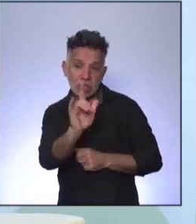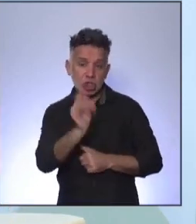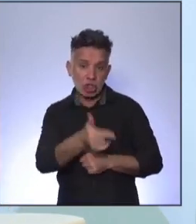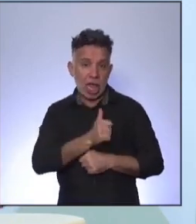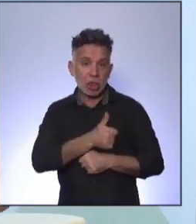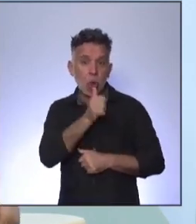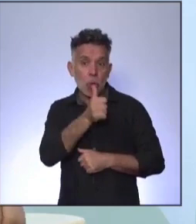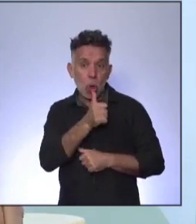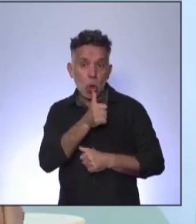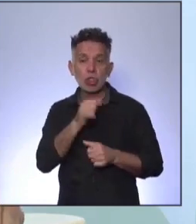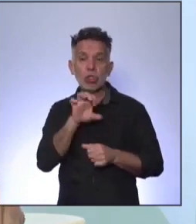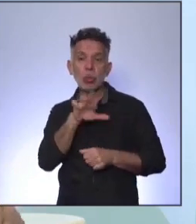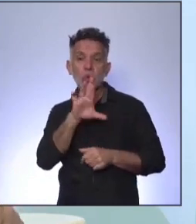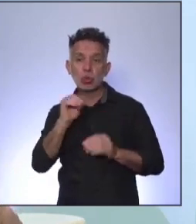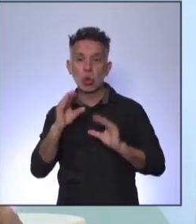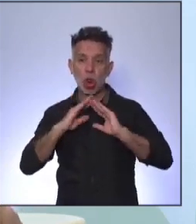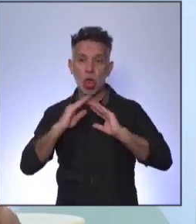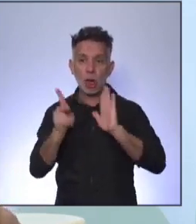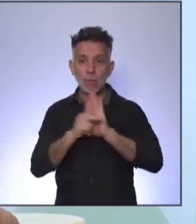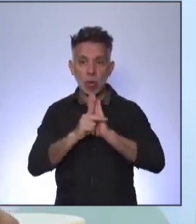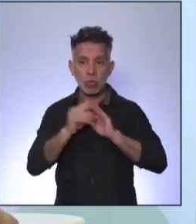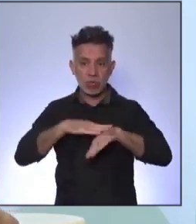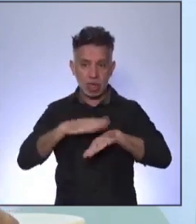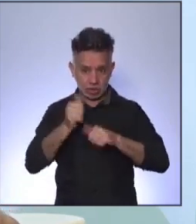puderam perceber aí nessa mistura do soro.